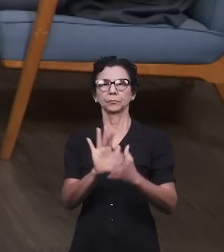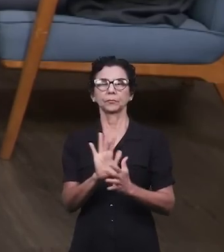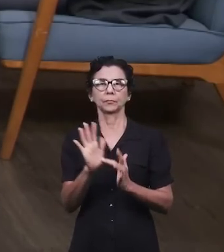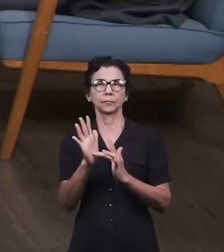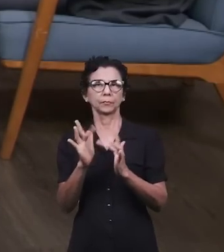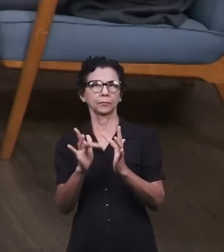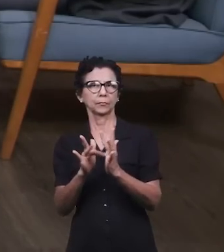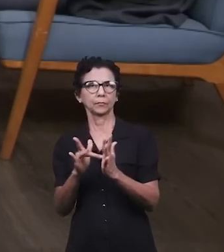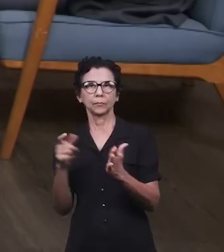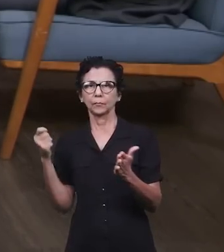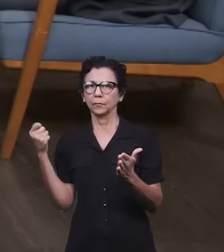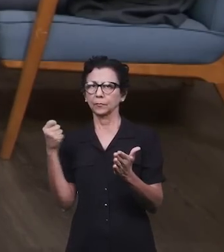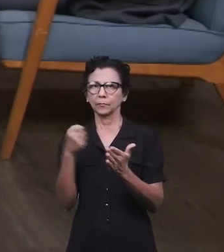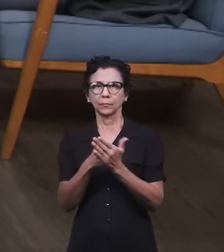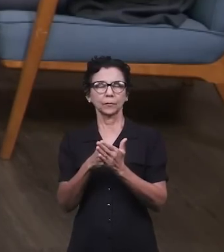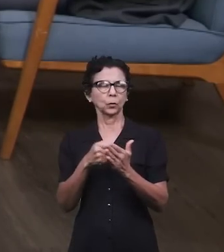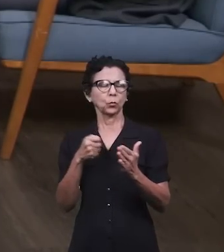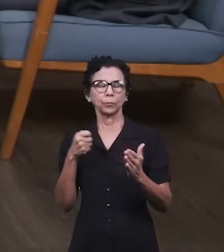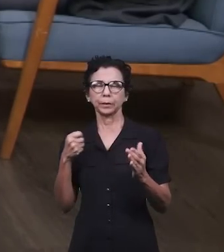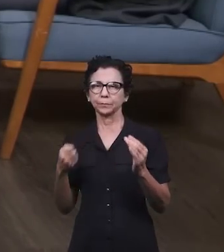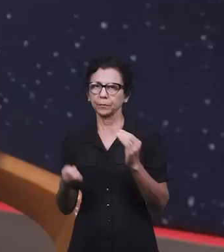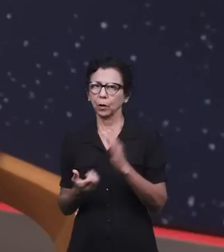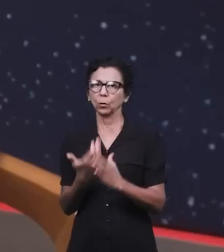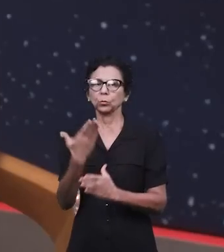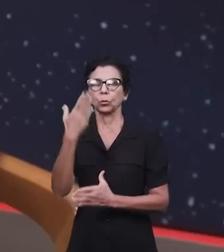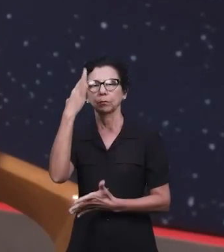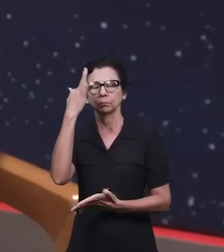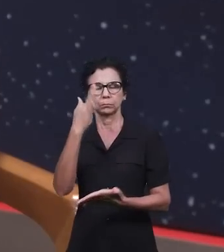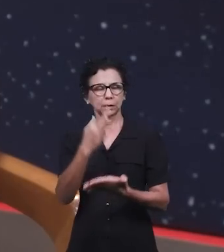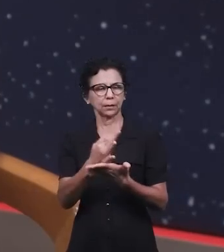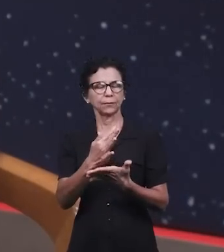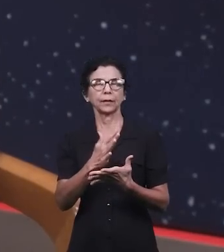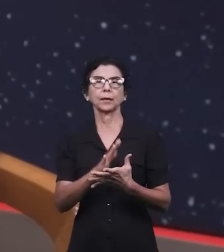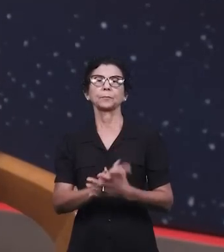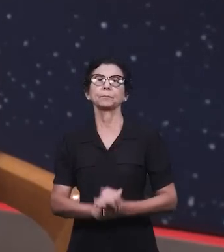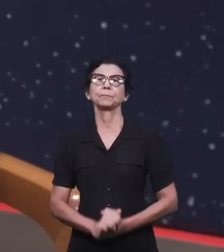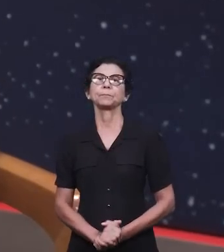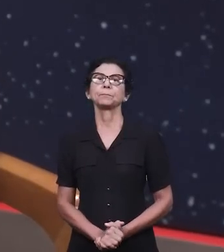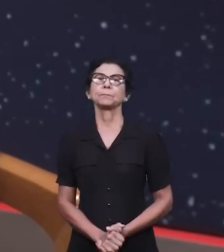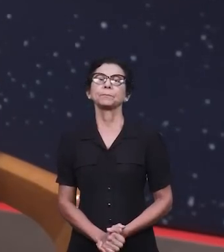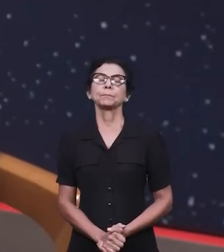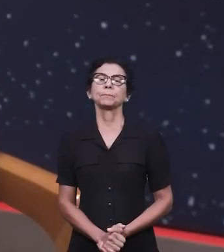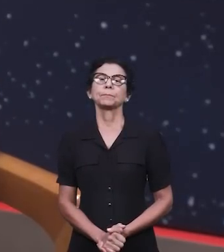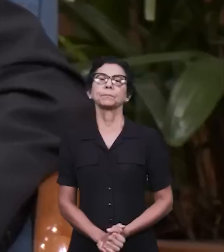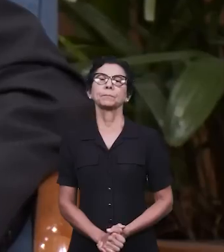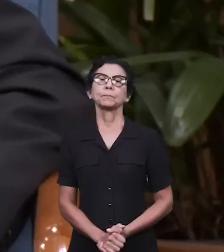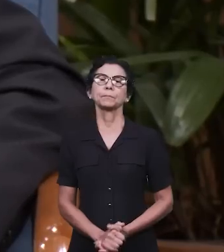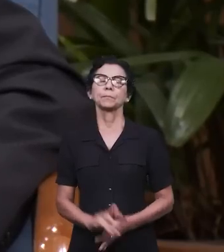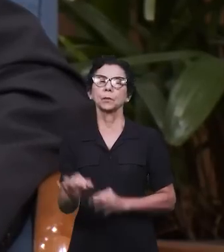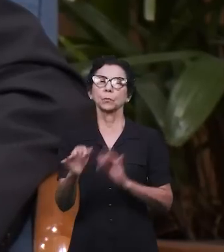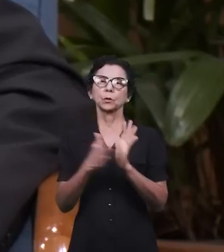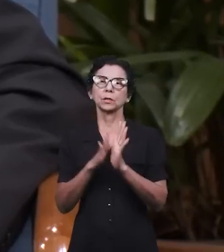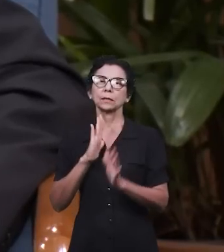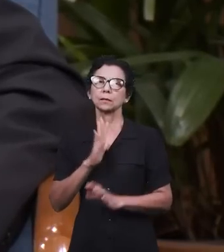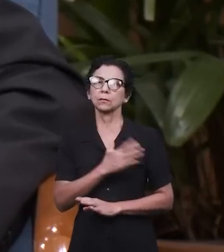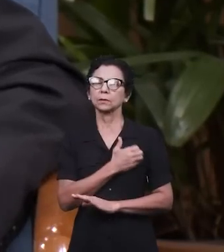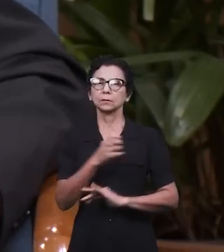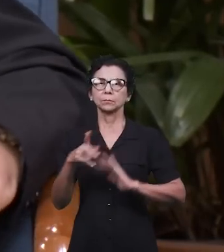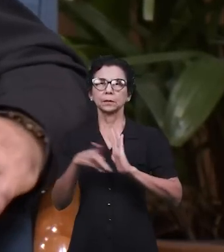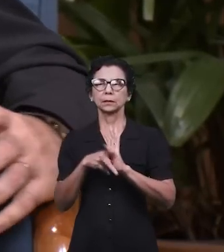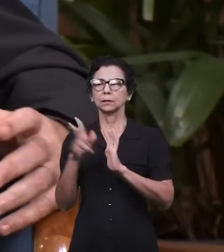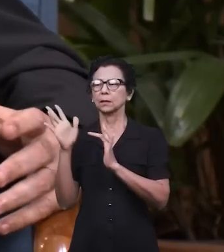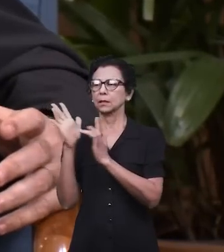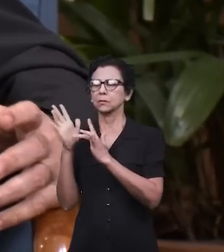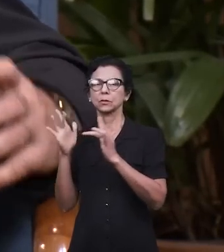e consumador da fé. Ele é a verdade e é o encerramento do projeto de salvação. Glória a Jesus. Sérgio, Igreja de Laodiceia,